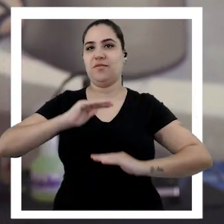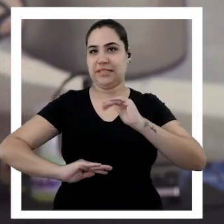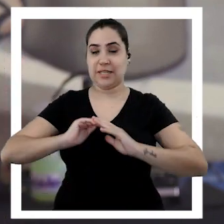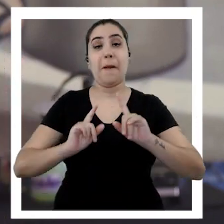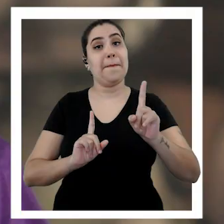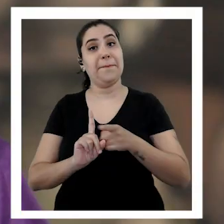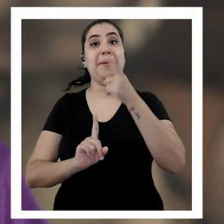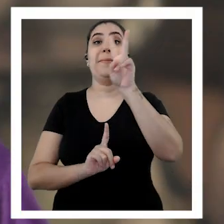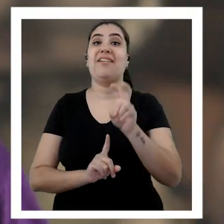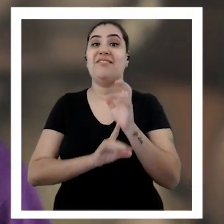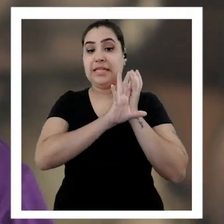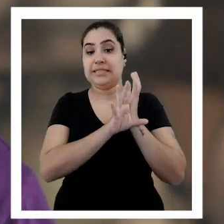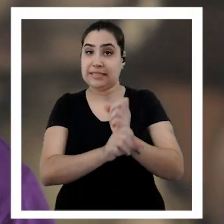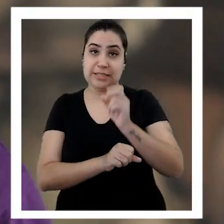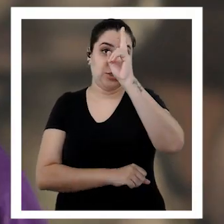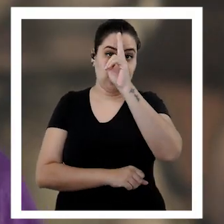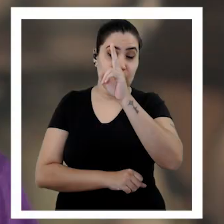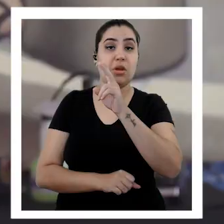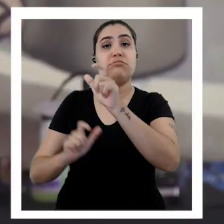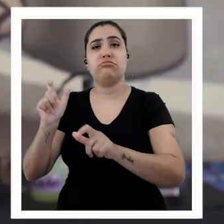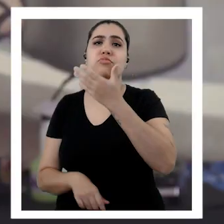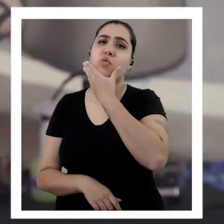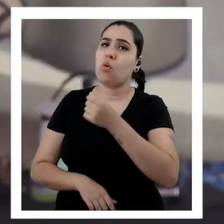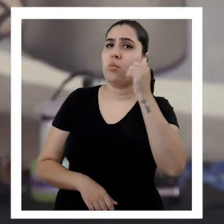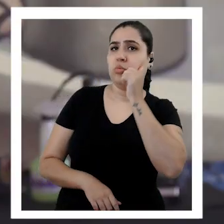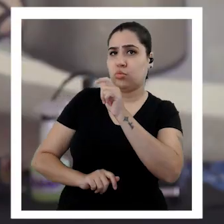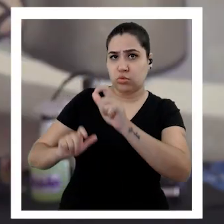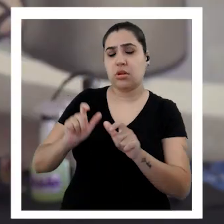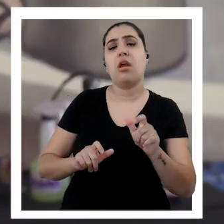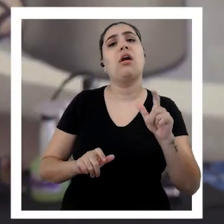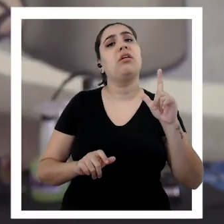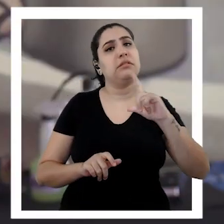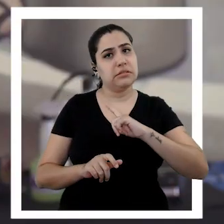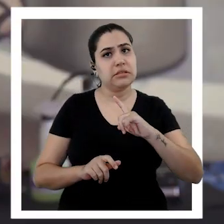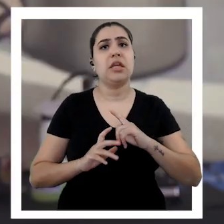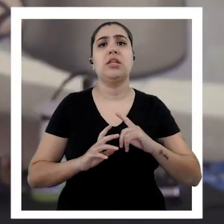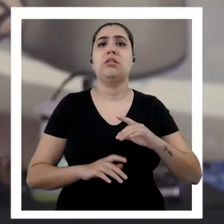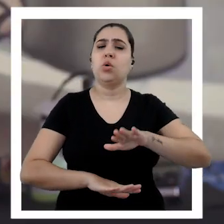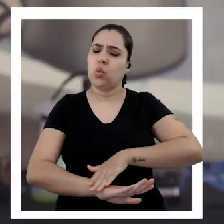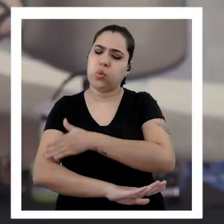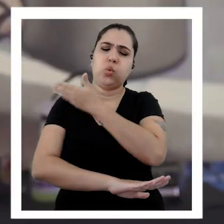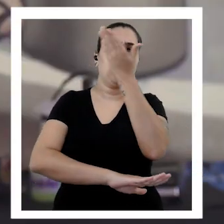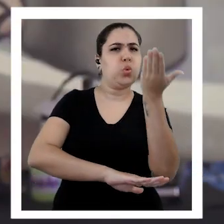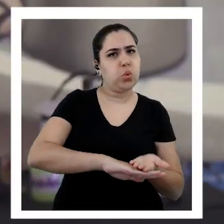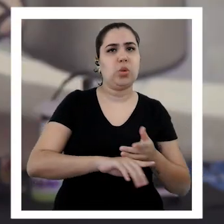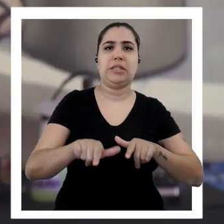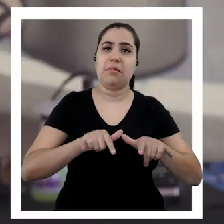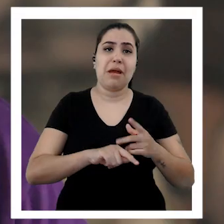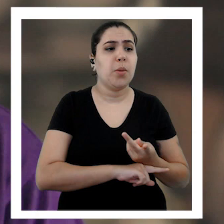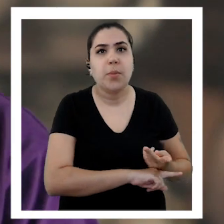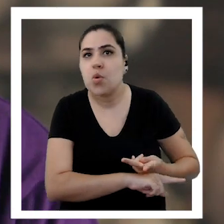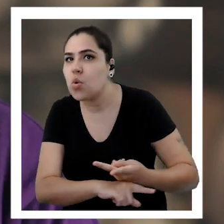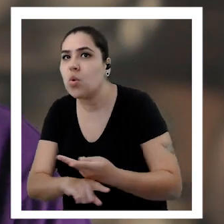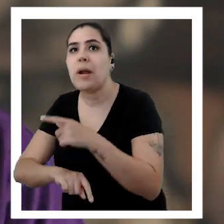como profissão. Pela primeira vez na história, homens e mulheres ocupavam toda a sua jornada de